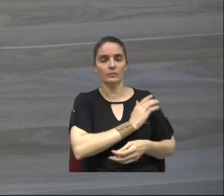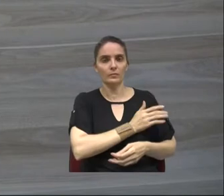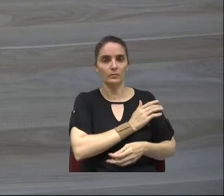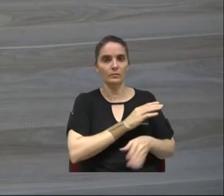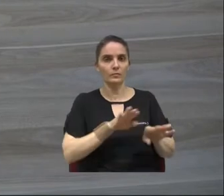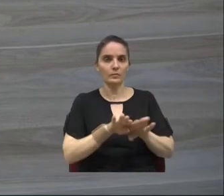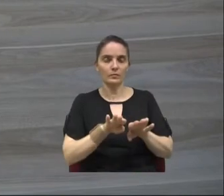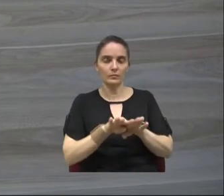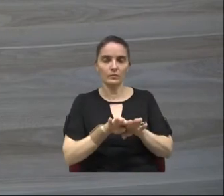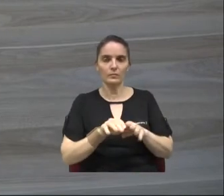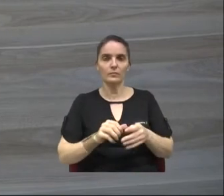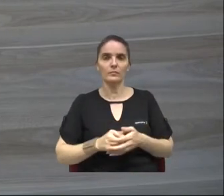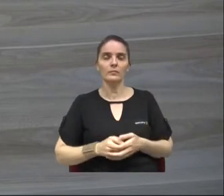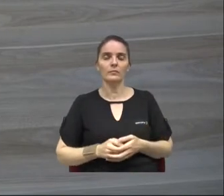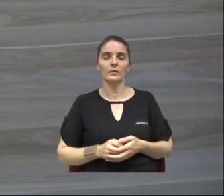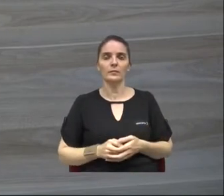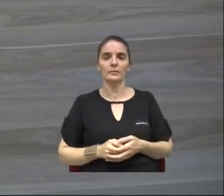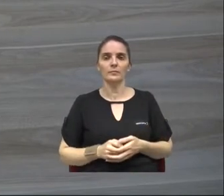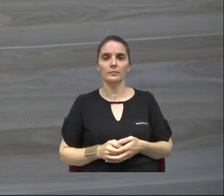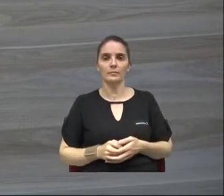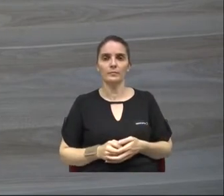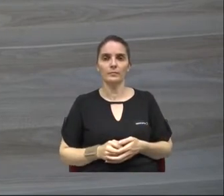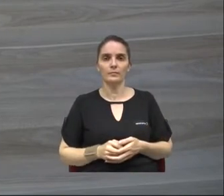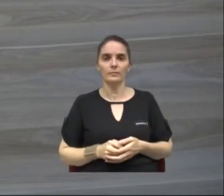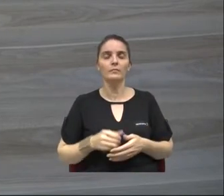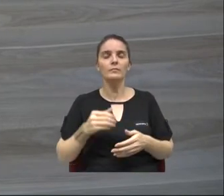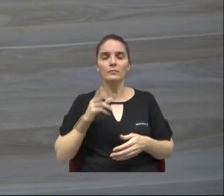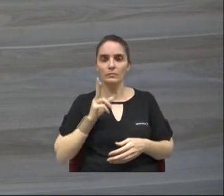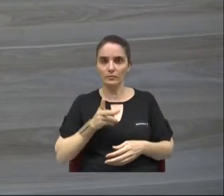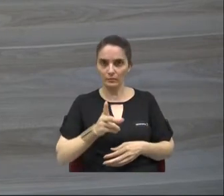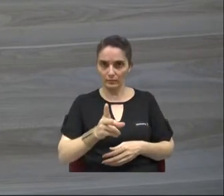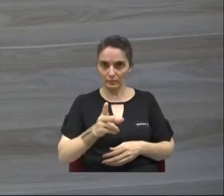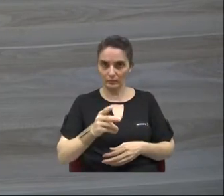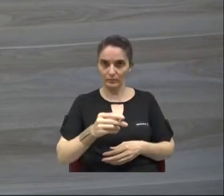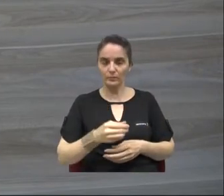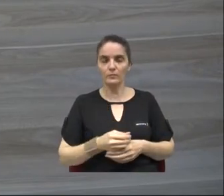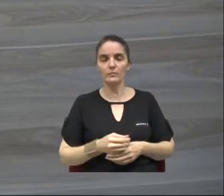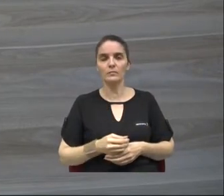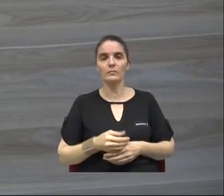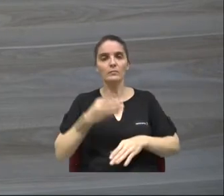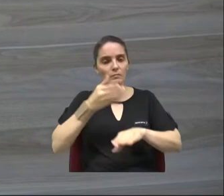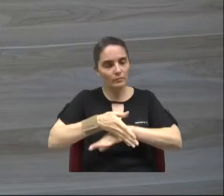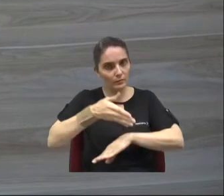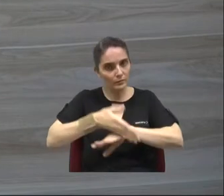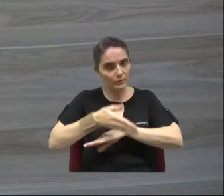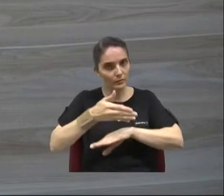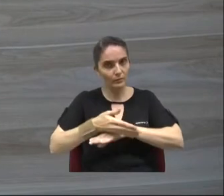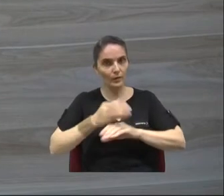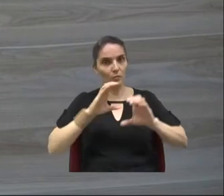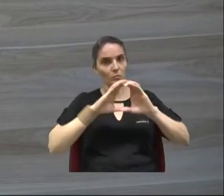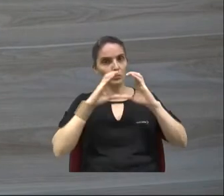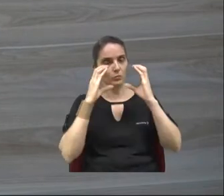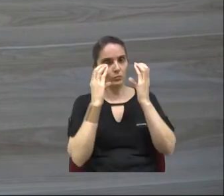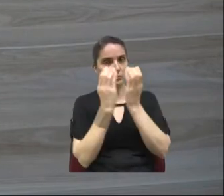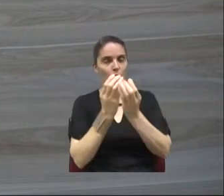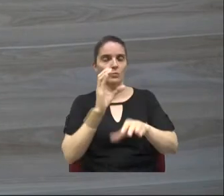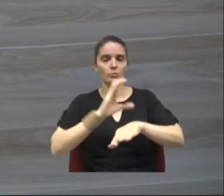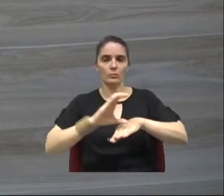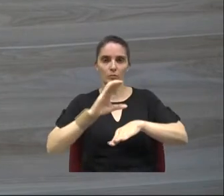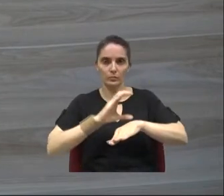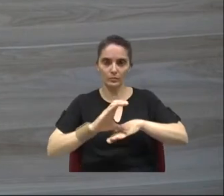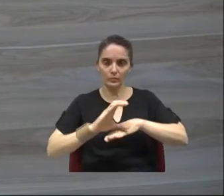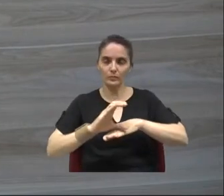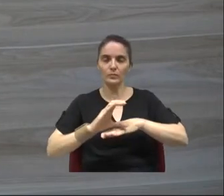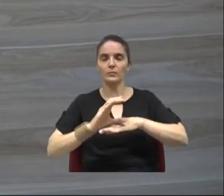Associação Médica Brasileira, frequentando regularmente até os dias atuais congressos e cursos de reciclagem